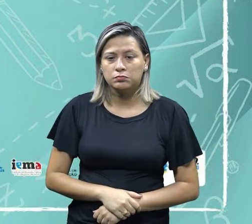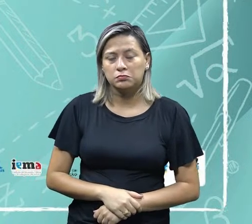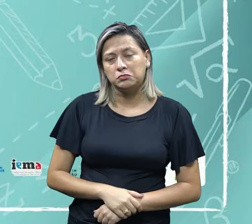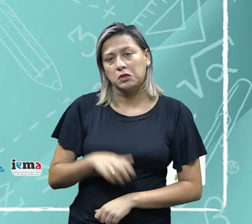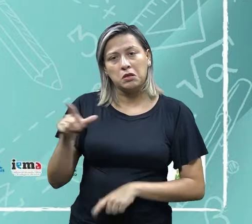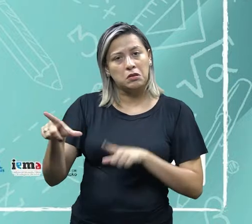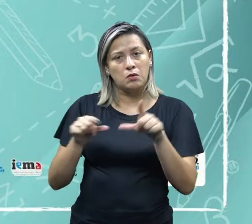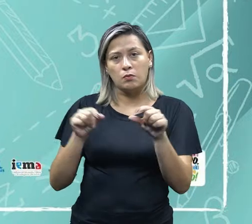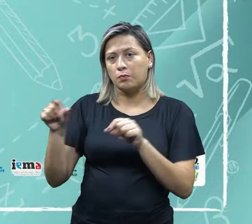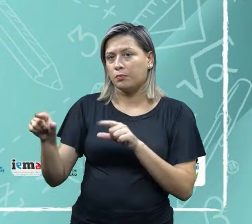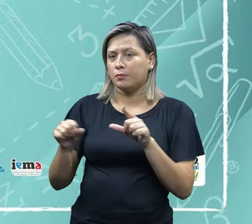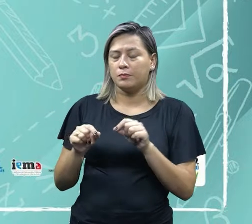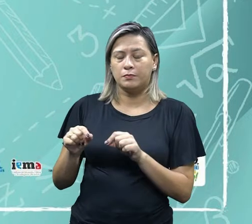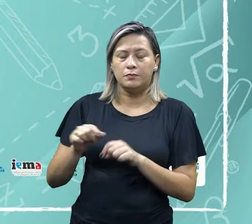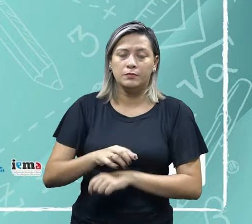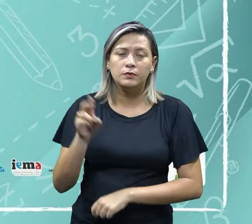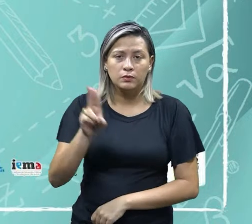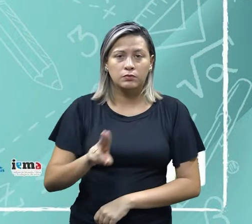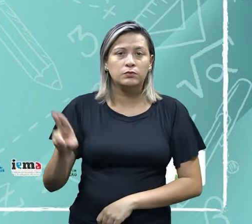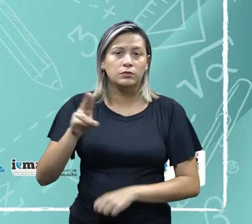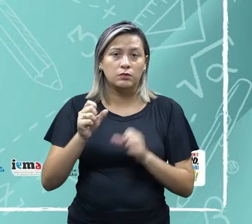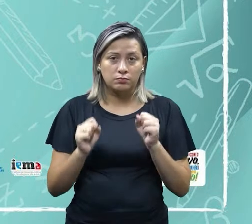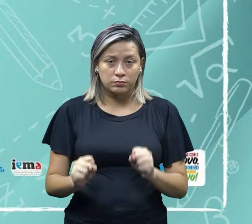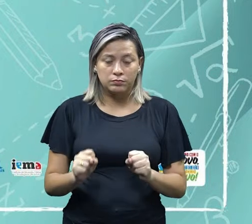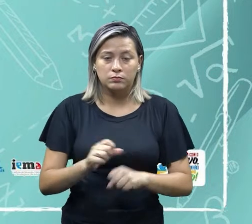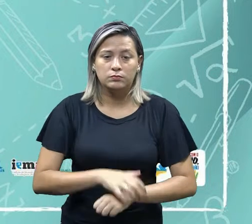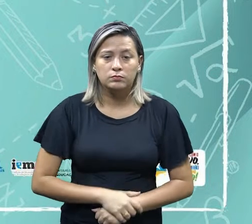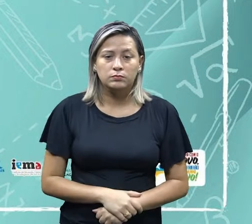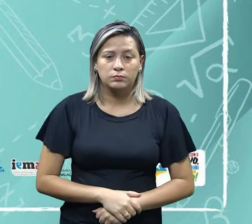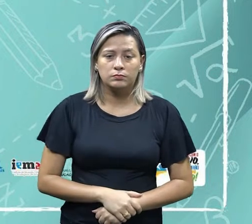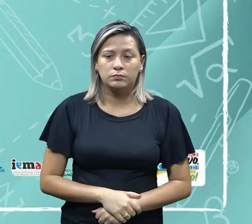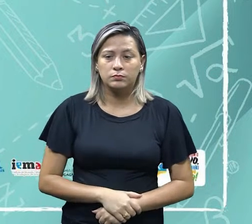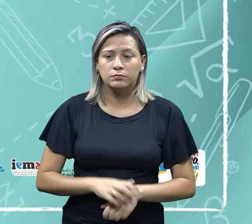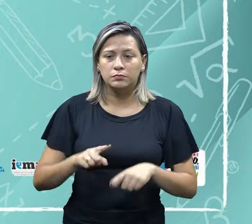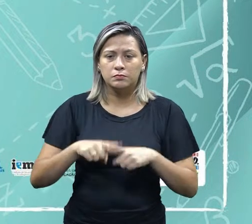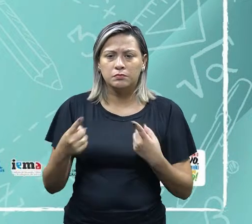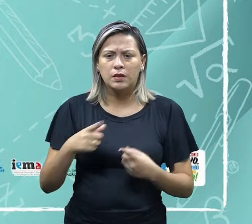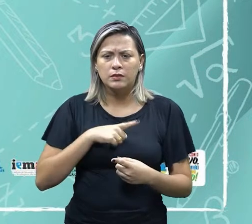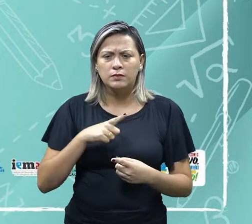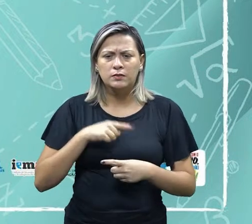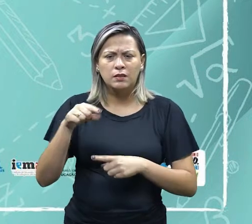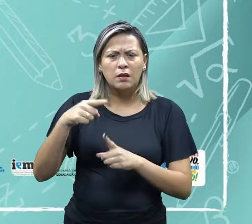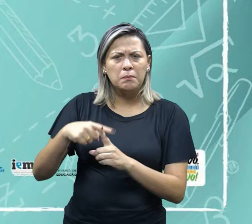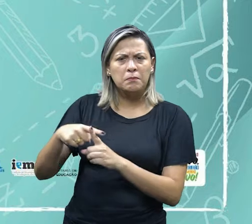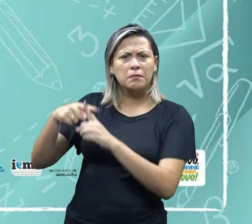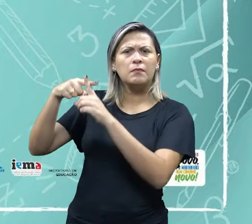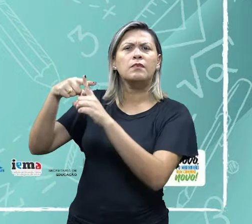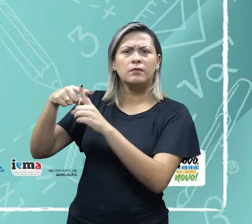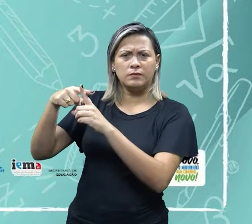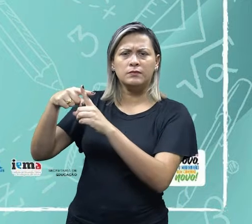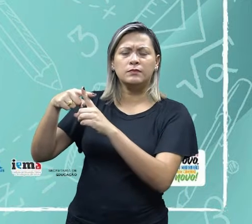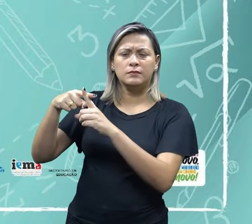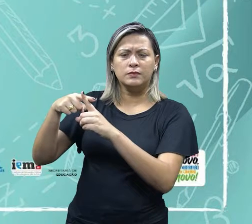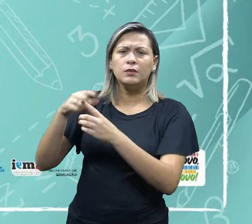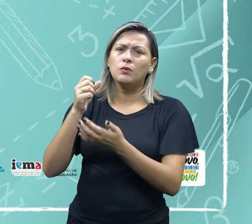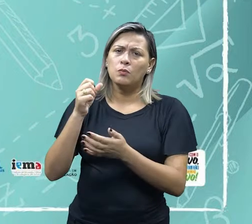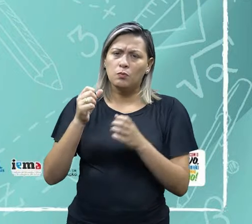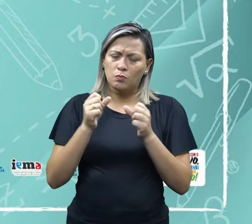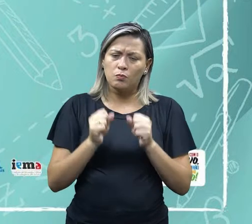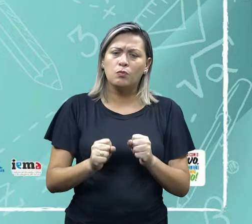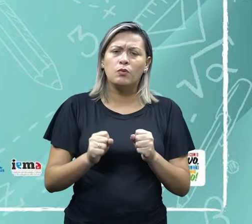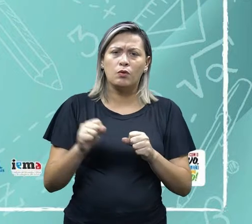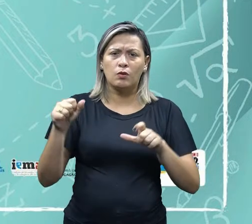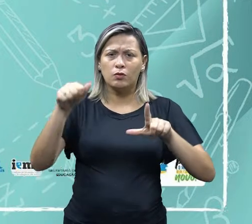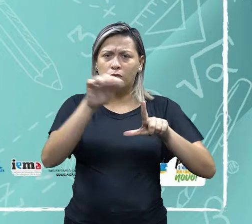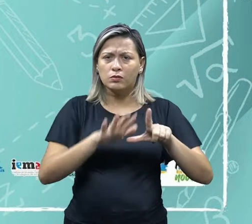duas das opções que você pode utilizar. Mas você pode ver que vai ter o sinalzinho de mais ali, que você pode adicionar